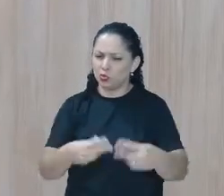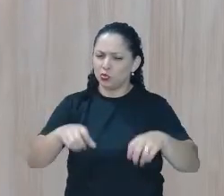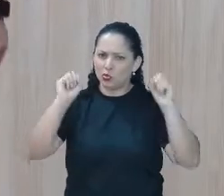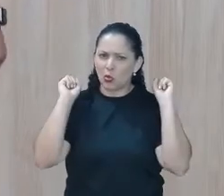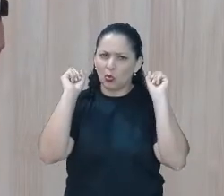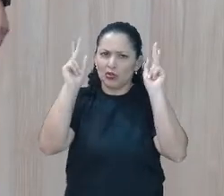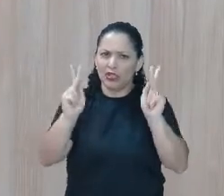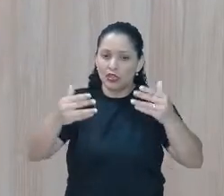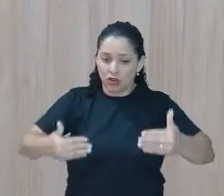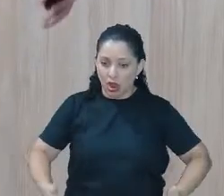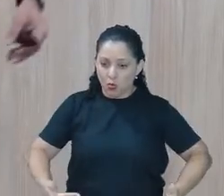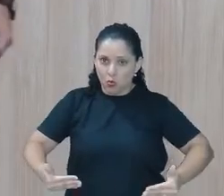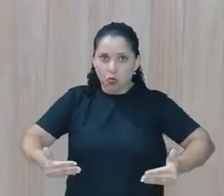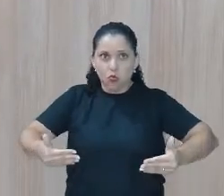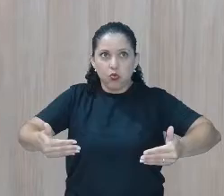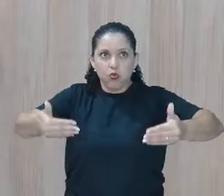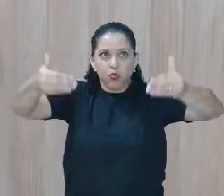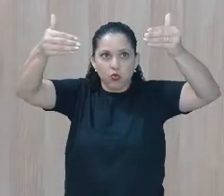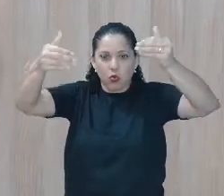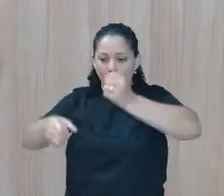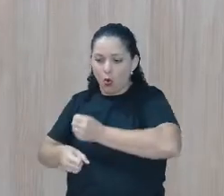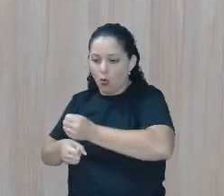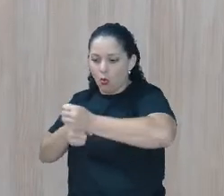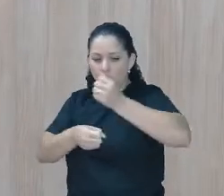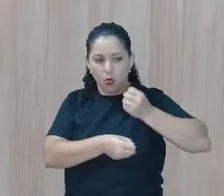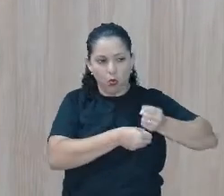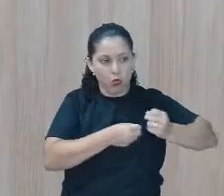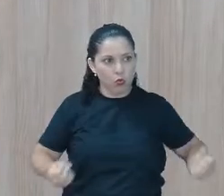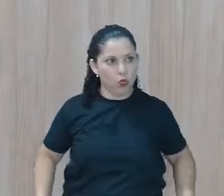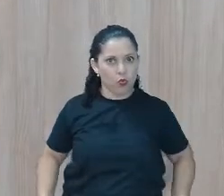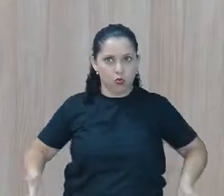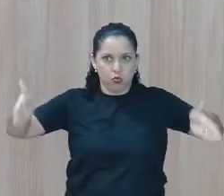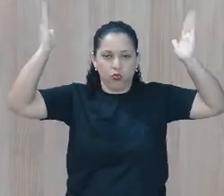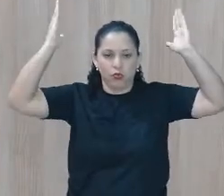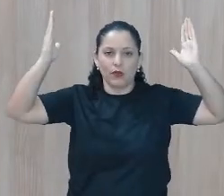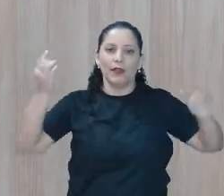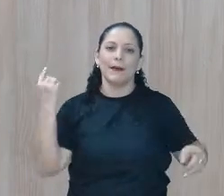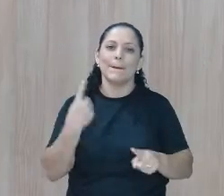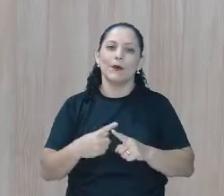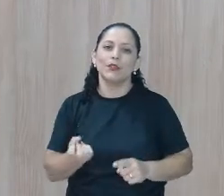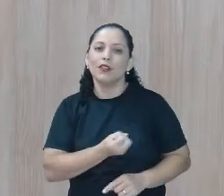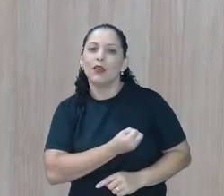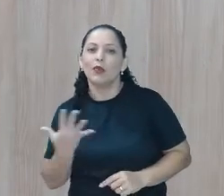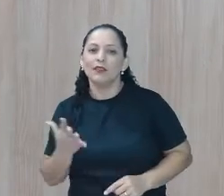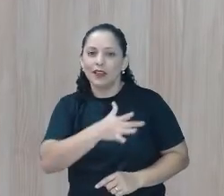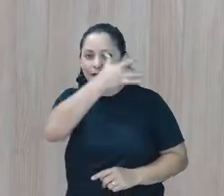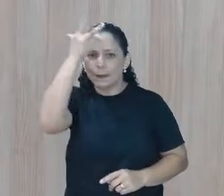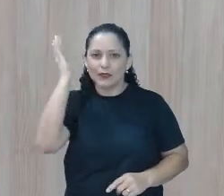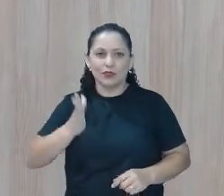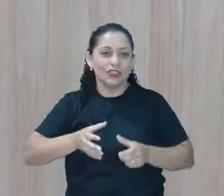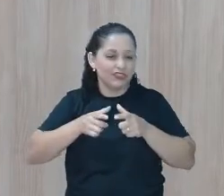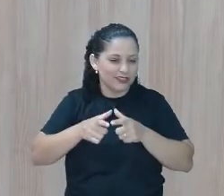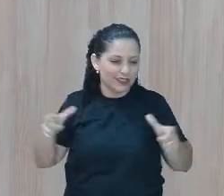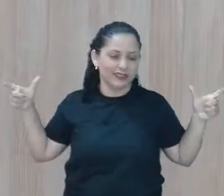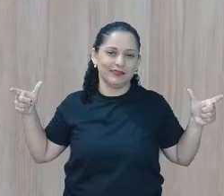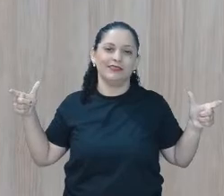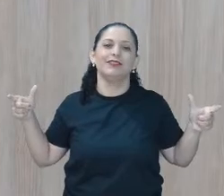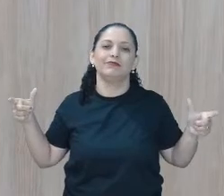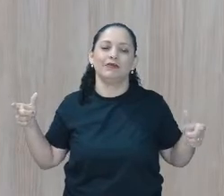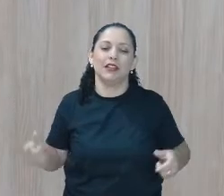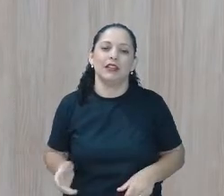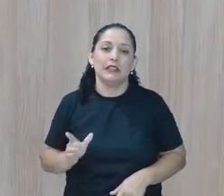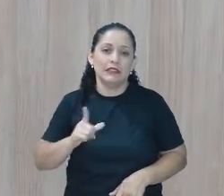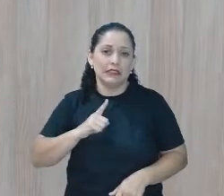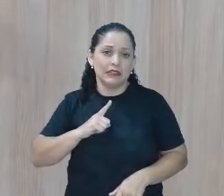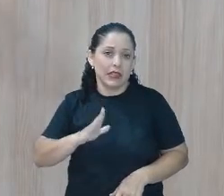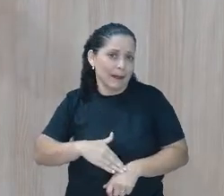tudo em pé, levantado. Por quê? Porque a quantidade de trabalhadores, ela é muito maior. Então,